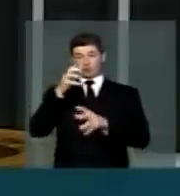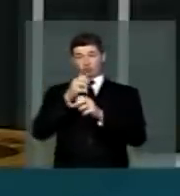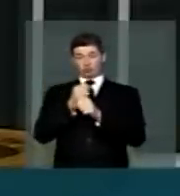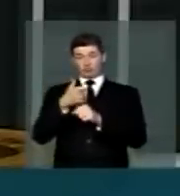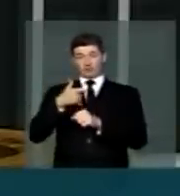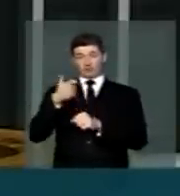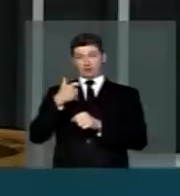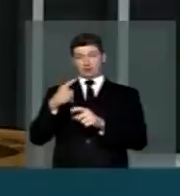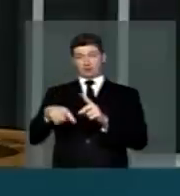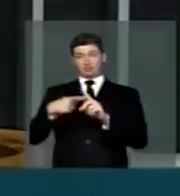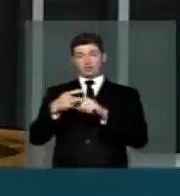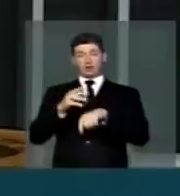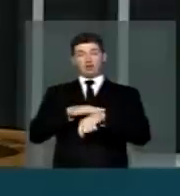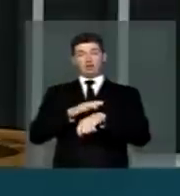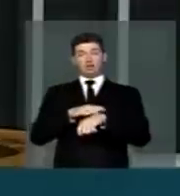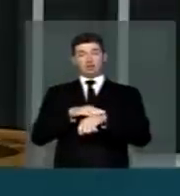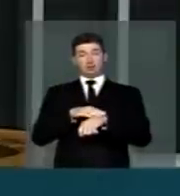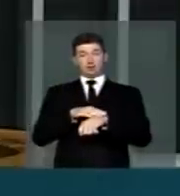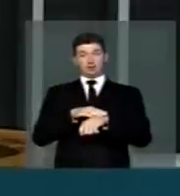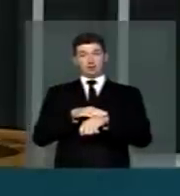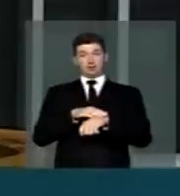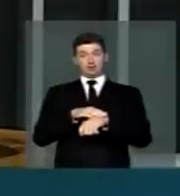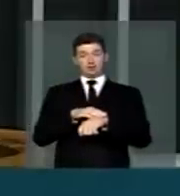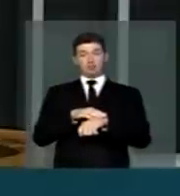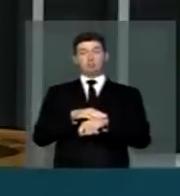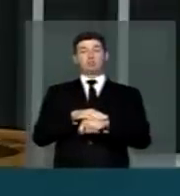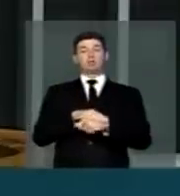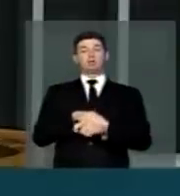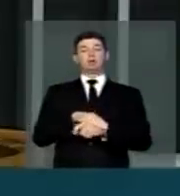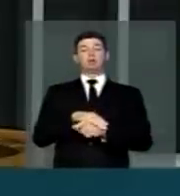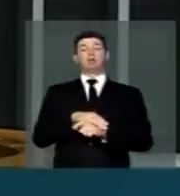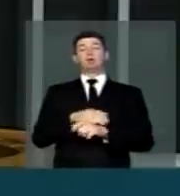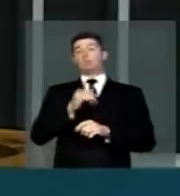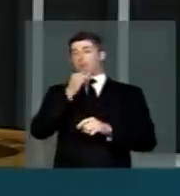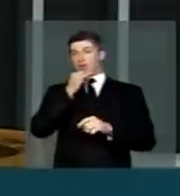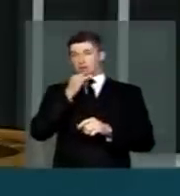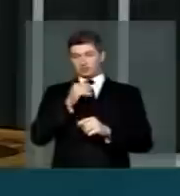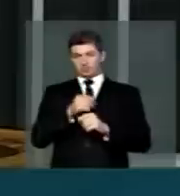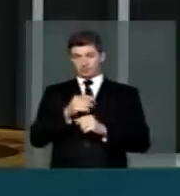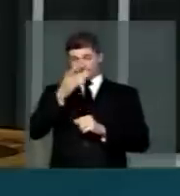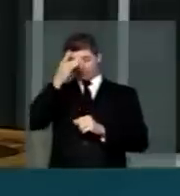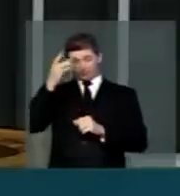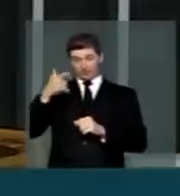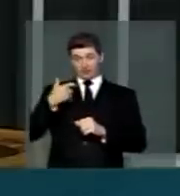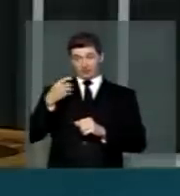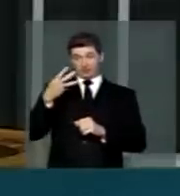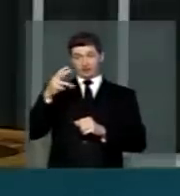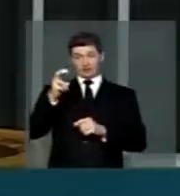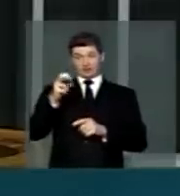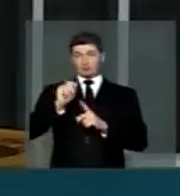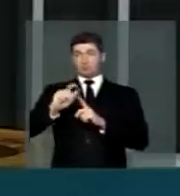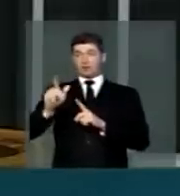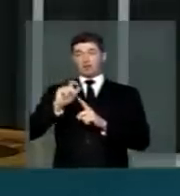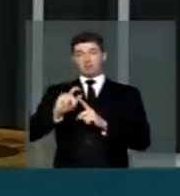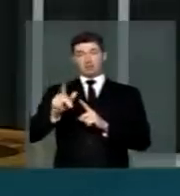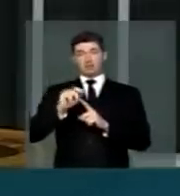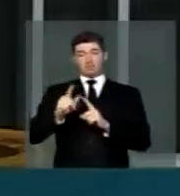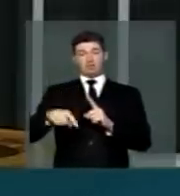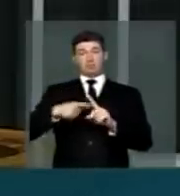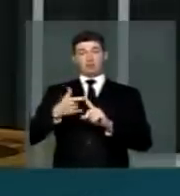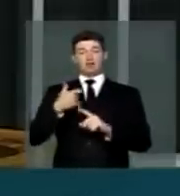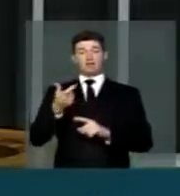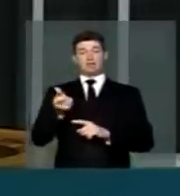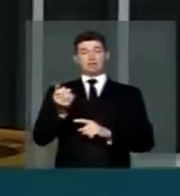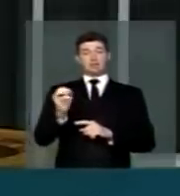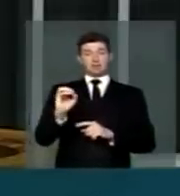da soma de idade e de tempo de contribuição, por exemplo, um homem com 35 anos de contribuição e